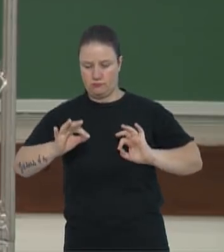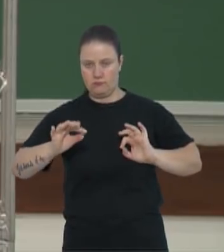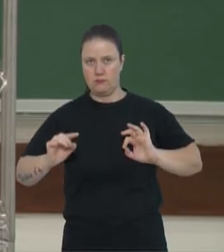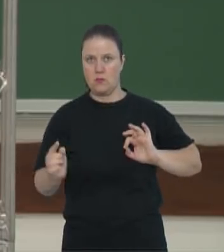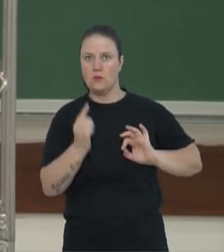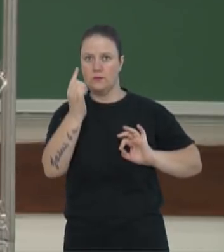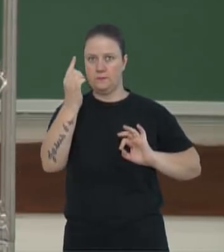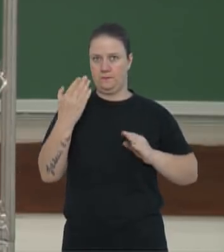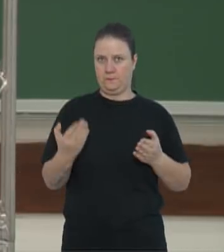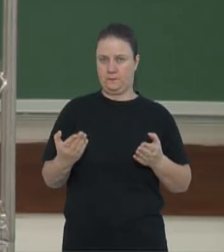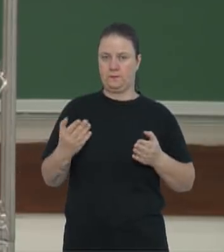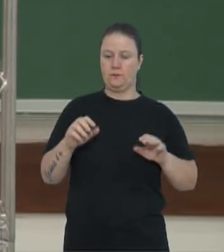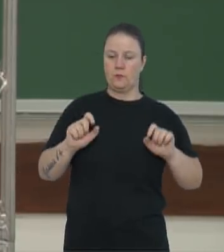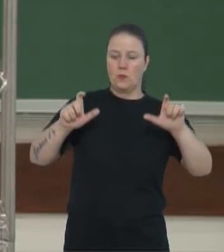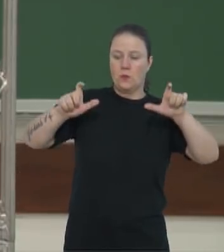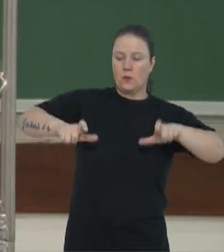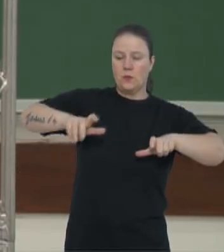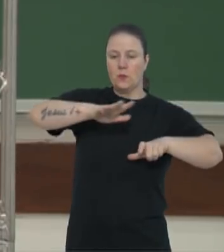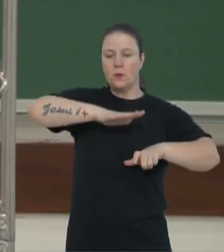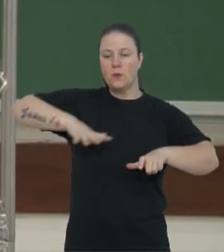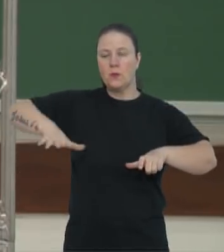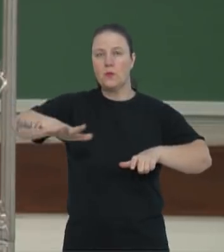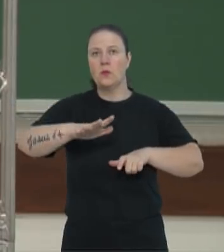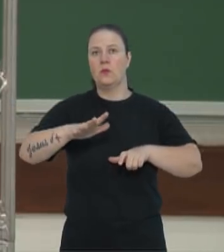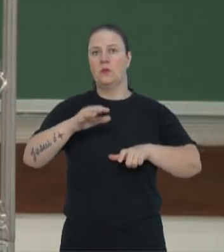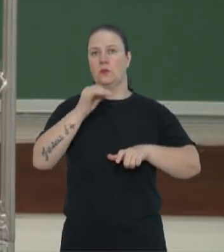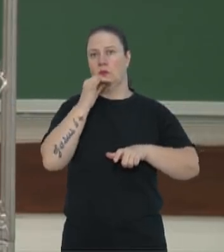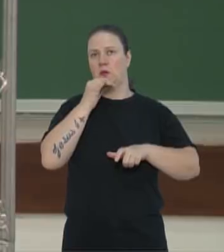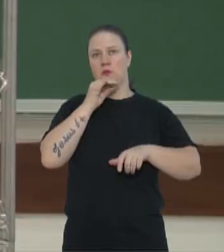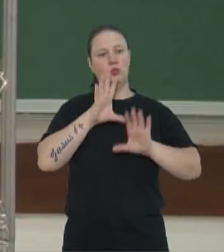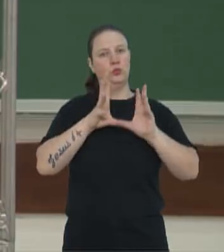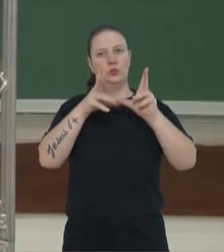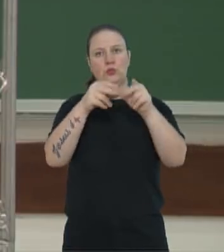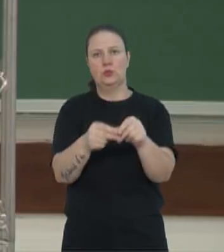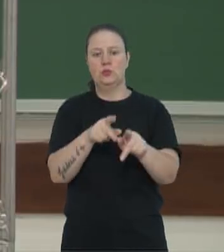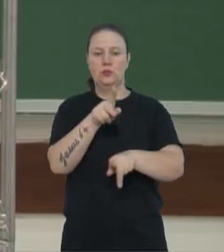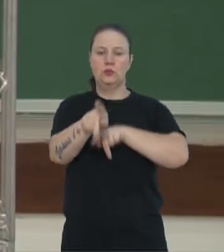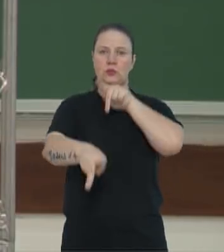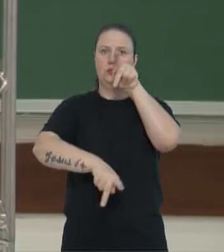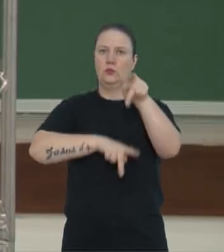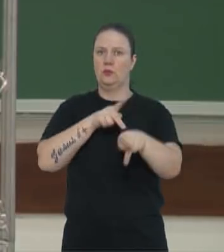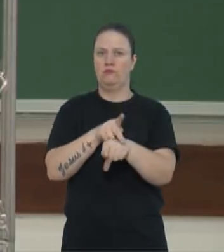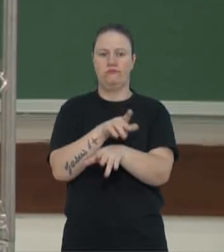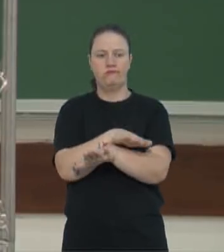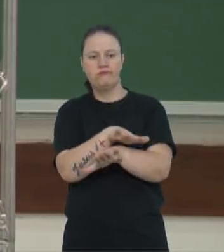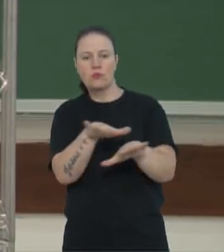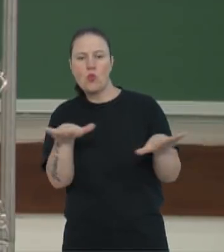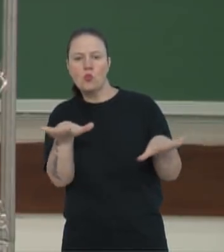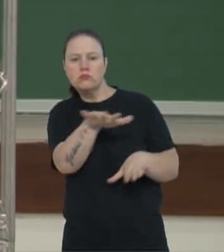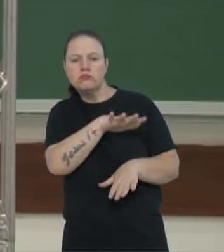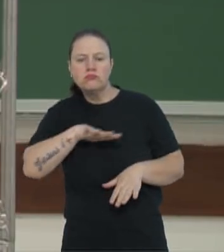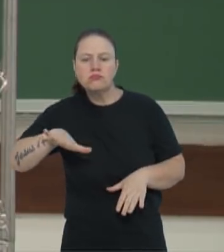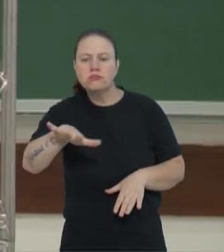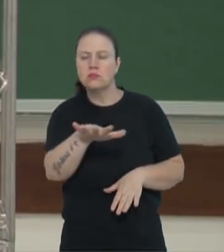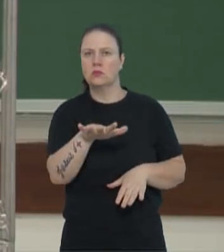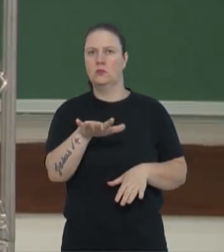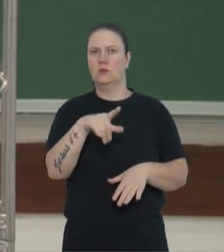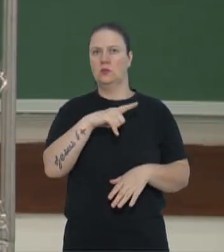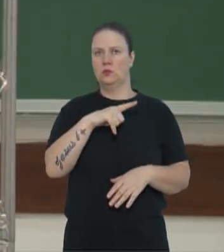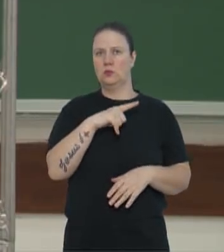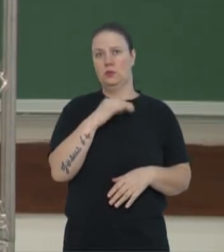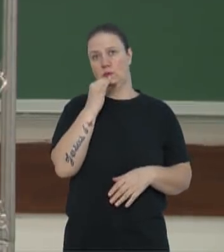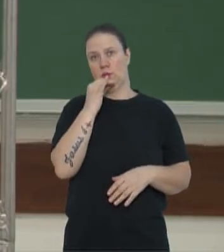tridimensionalidade em relação ao espaço público. Então, pensando como é que a arte se relaciona com o espaço público, assim, a gente falou